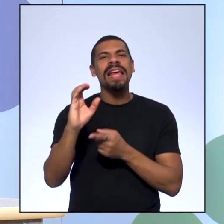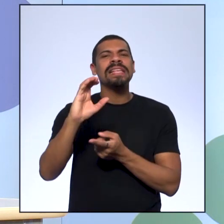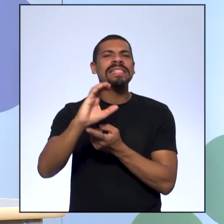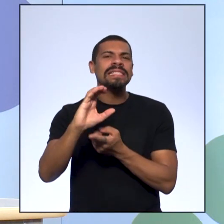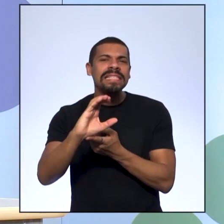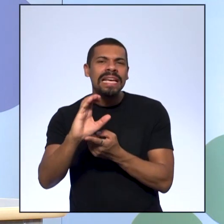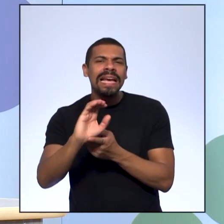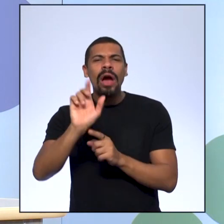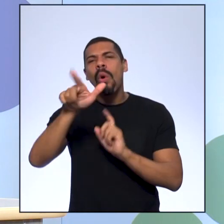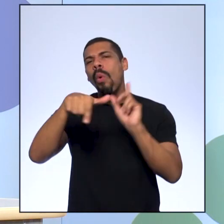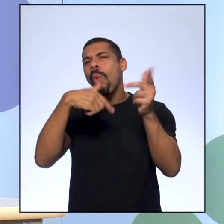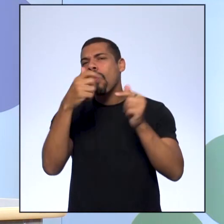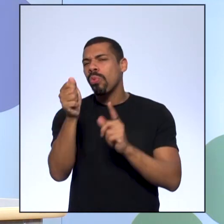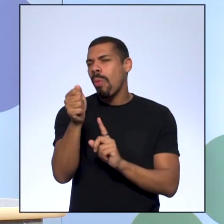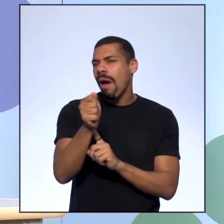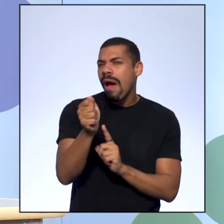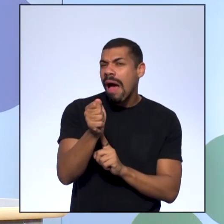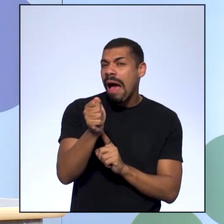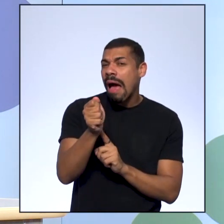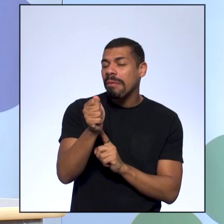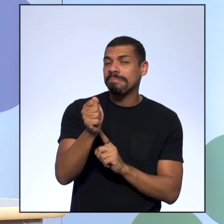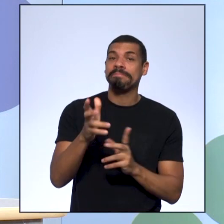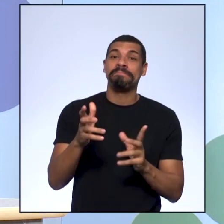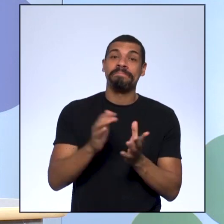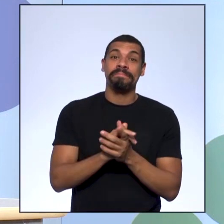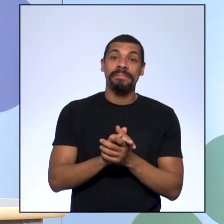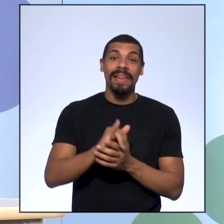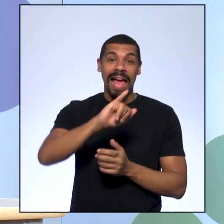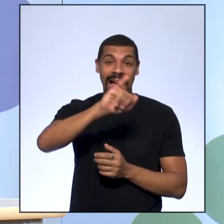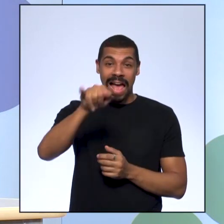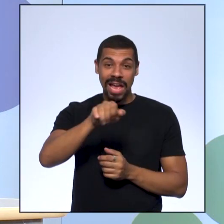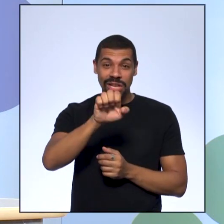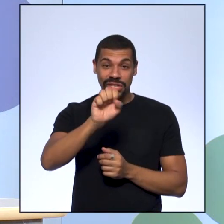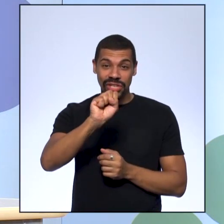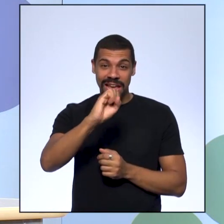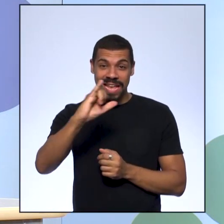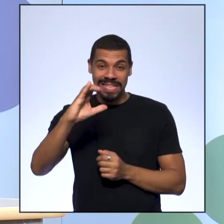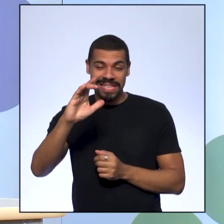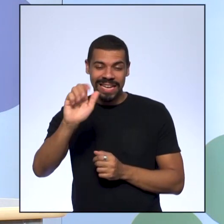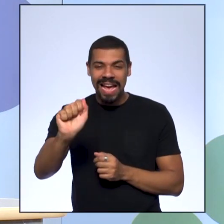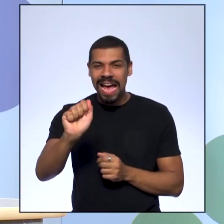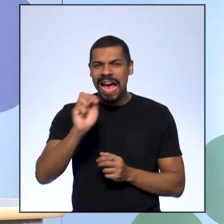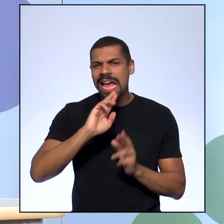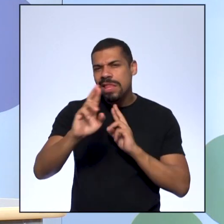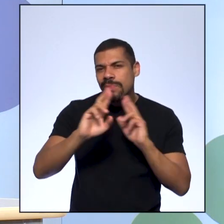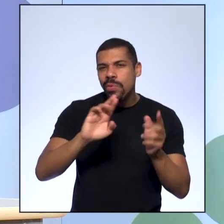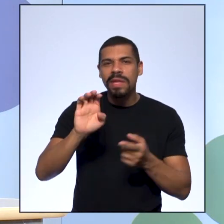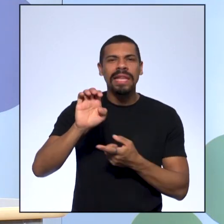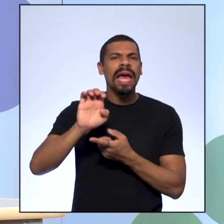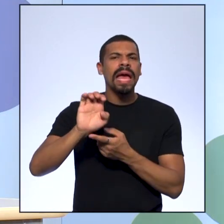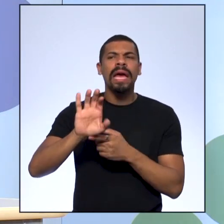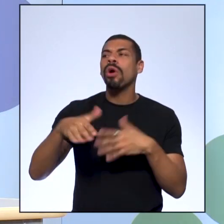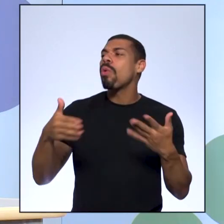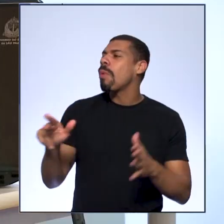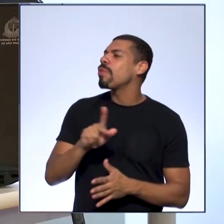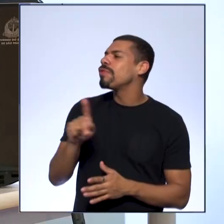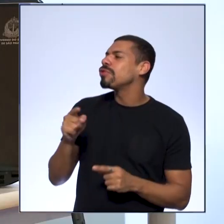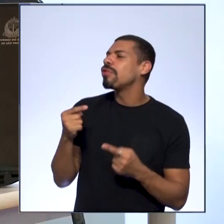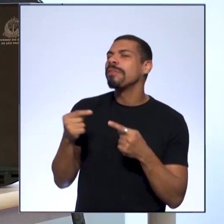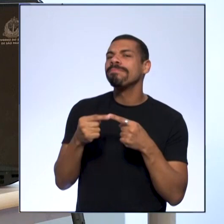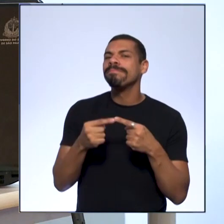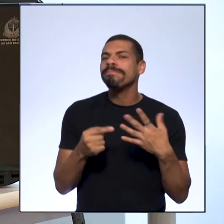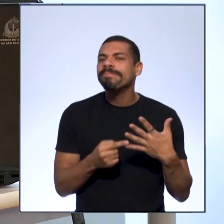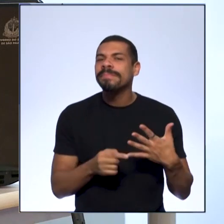Rafael A Jéssica e muitos outros estão respondendo E. Qual que é a alternativa correta, professora? Eu acho que o